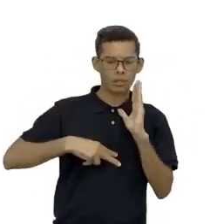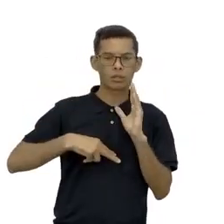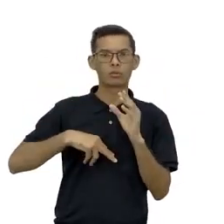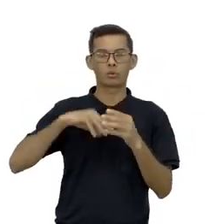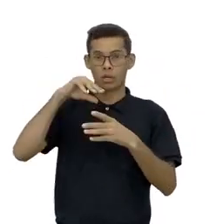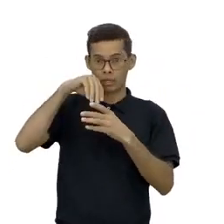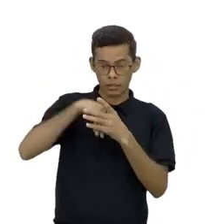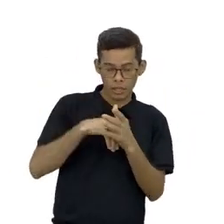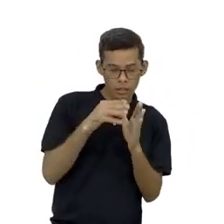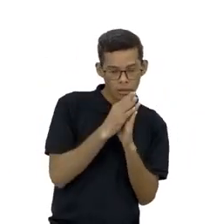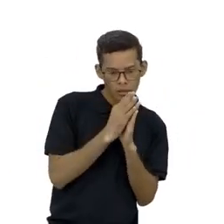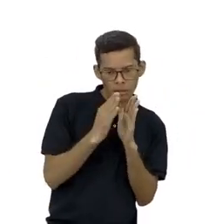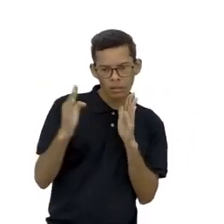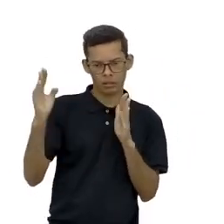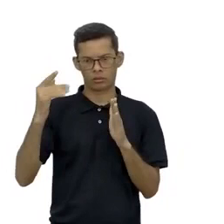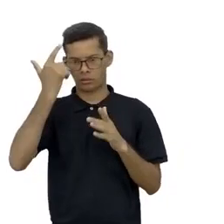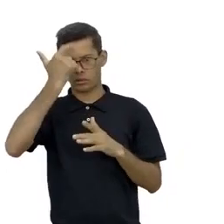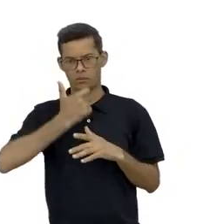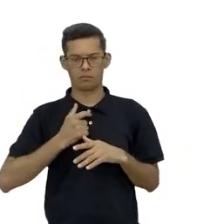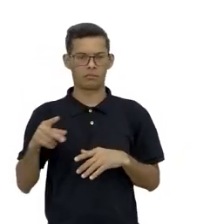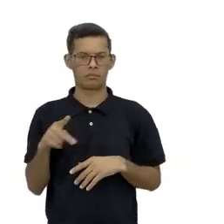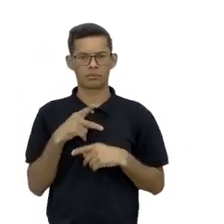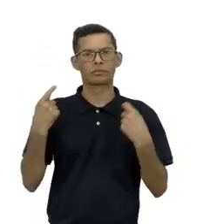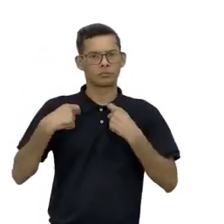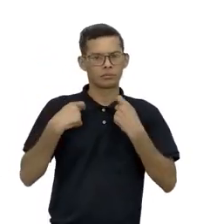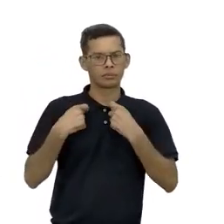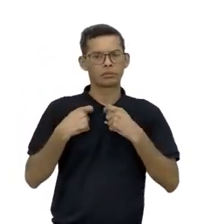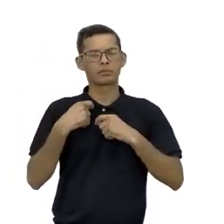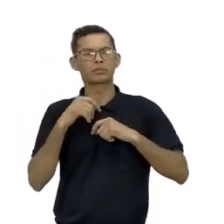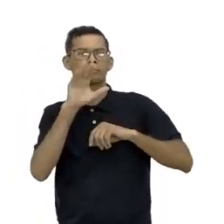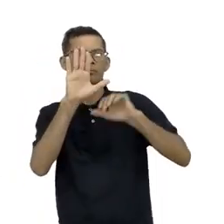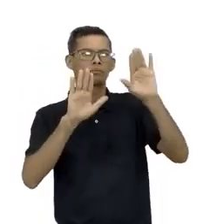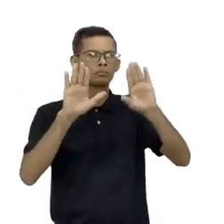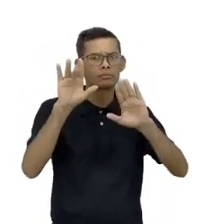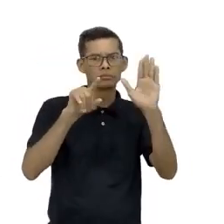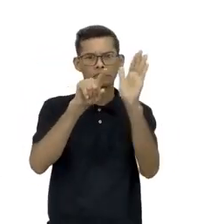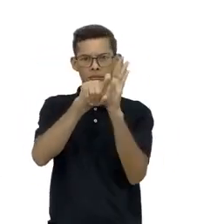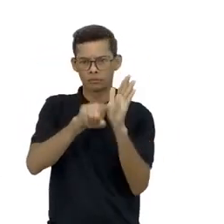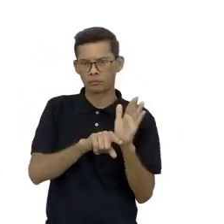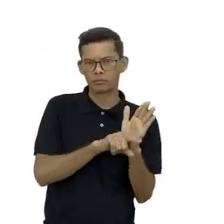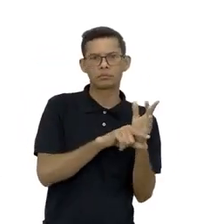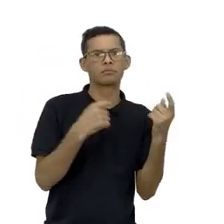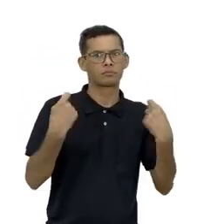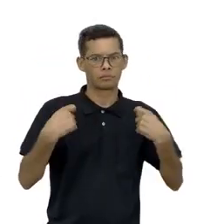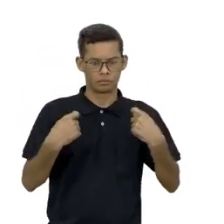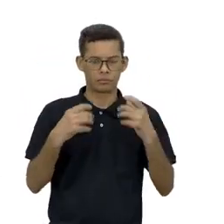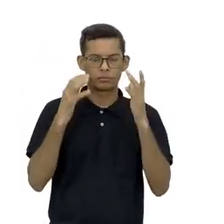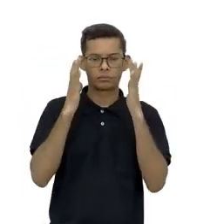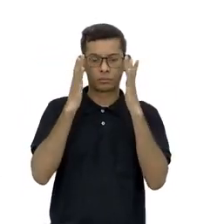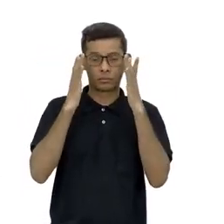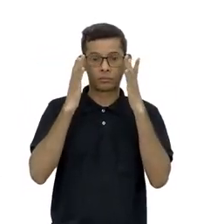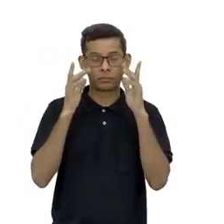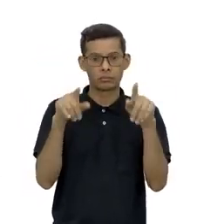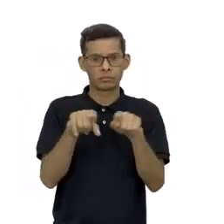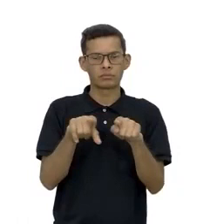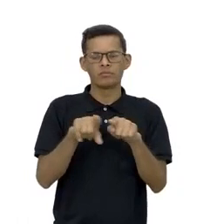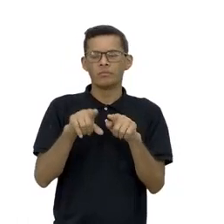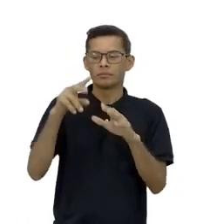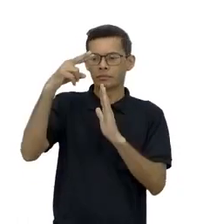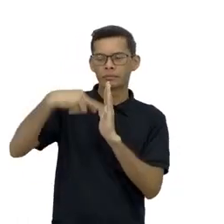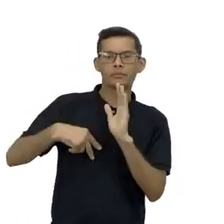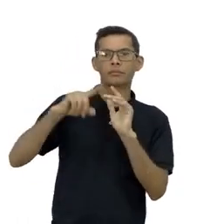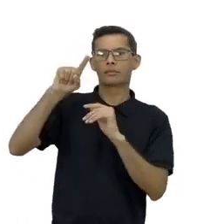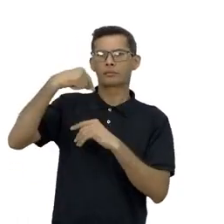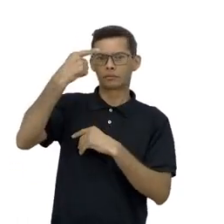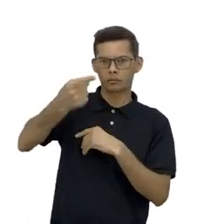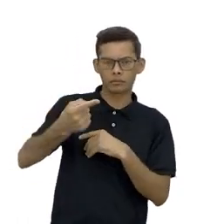devo explicitar aquilo que, como leitor, eu faço. Tá bem? E, claro, depois da leitura,